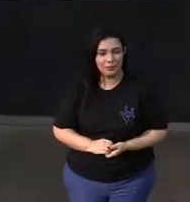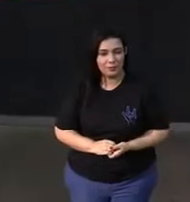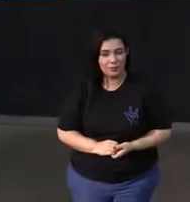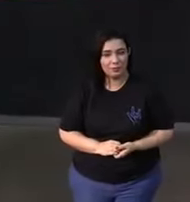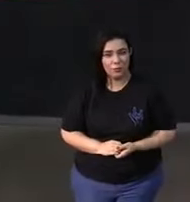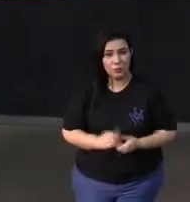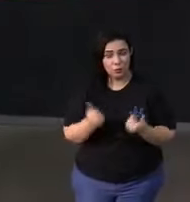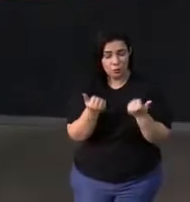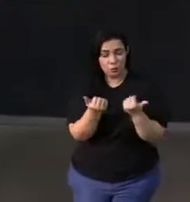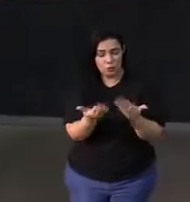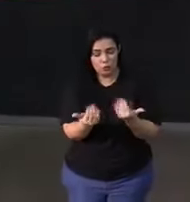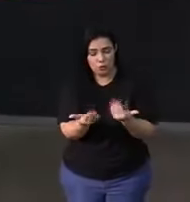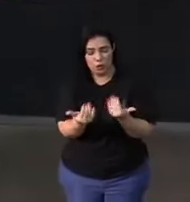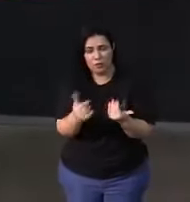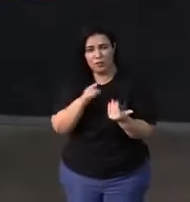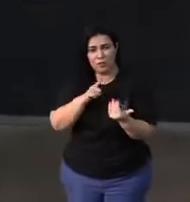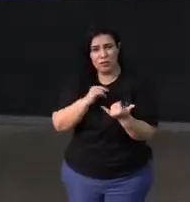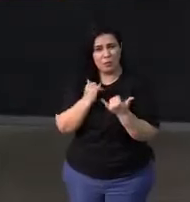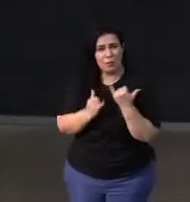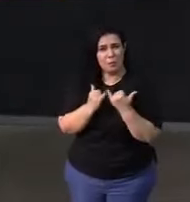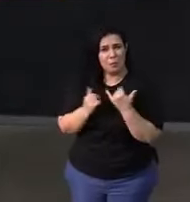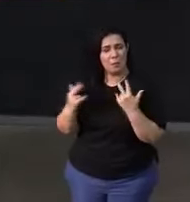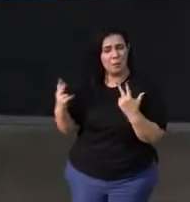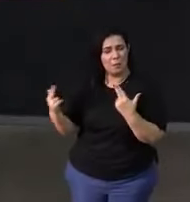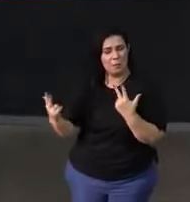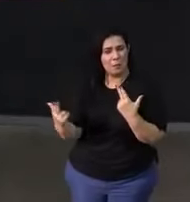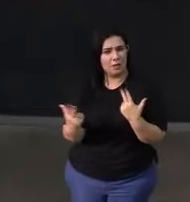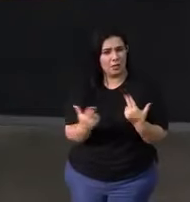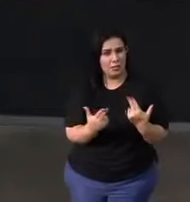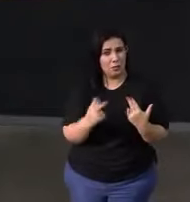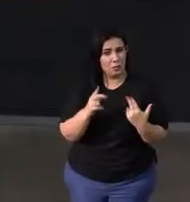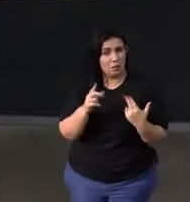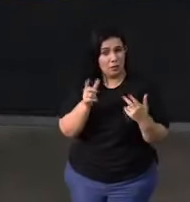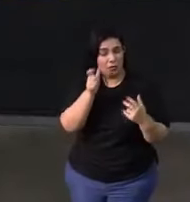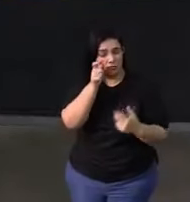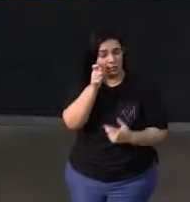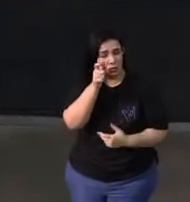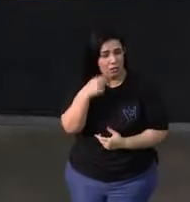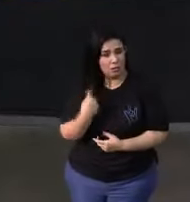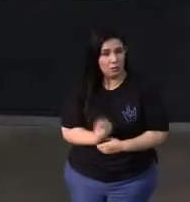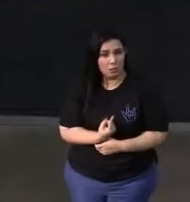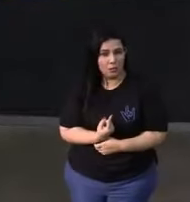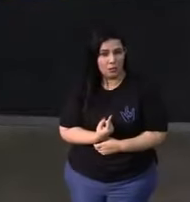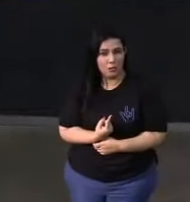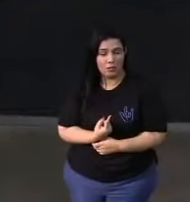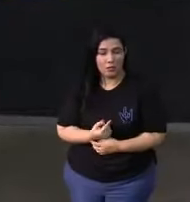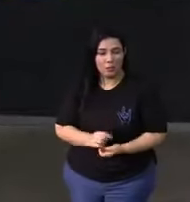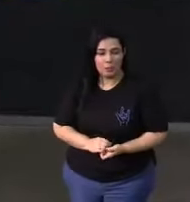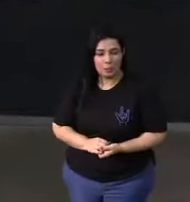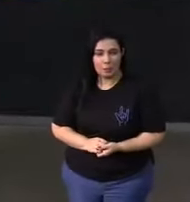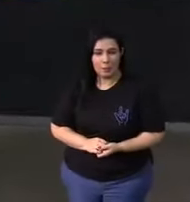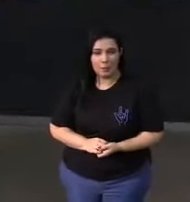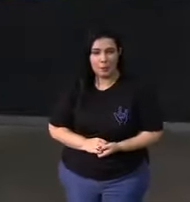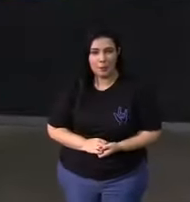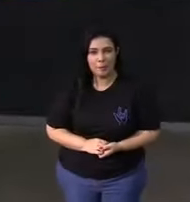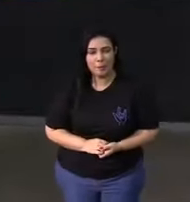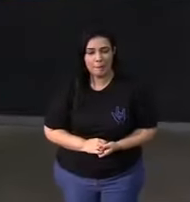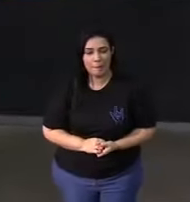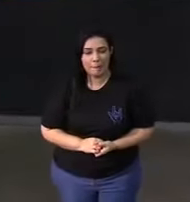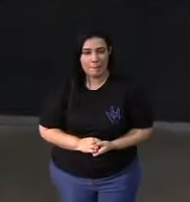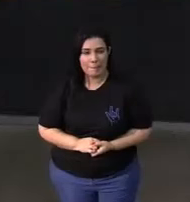Esses jovens tinham algo em comum que nos chama a atenção e vale a pena você levar